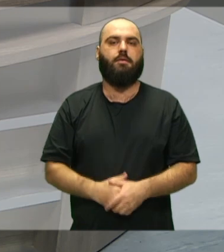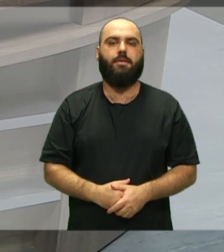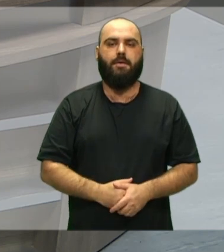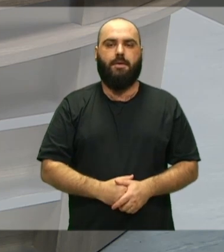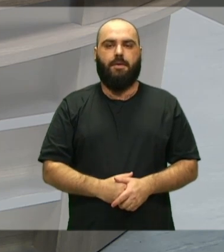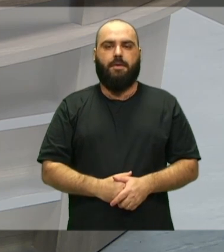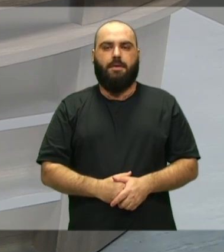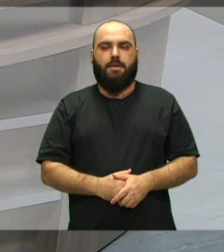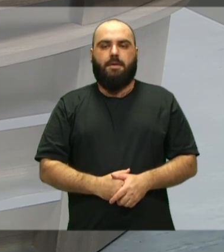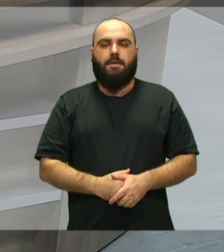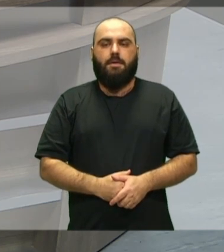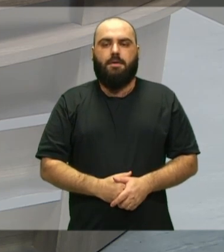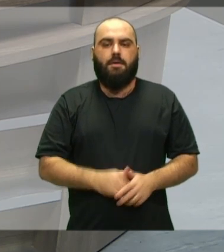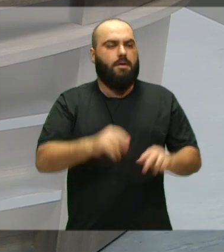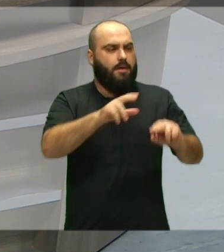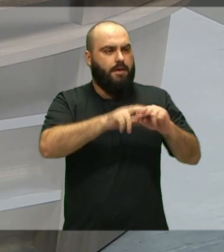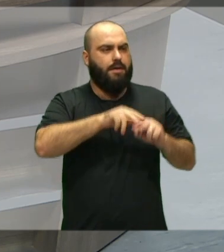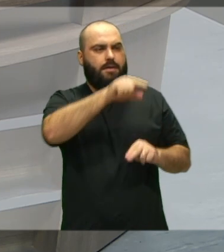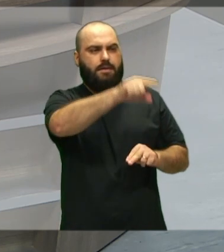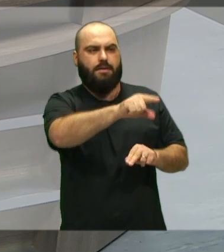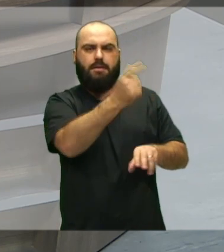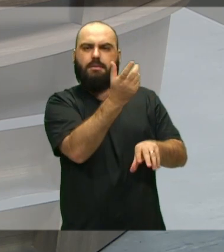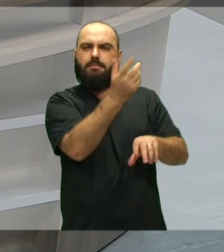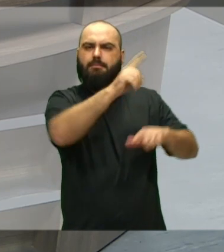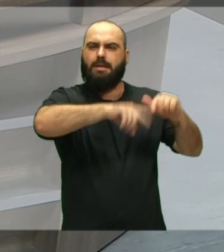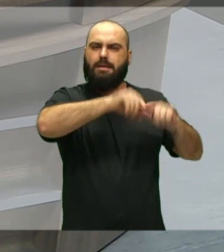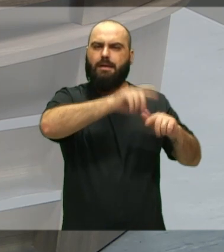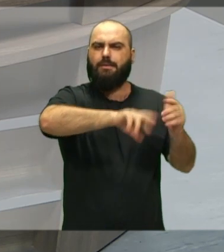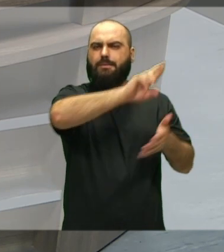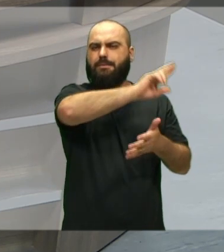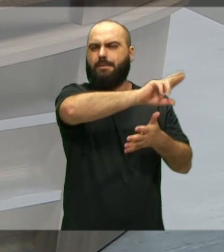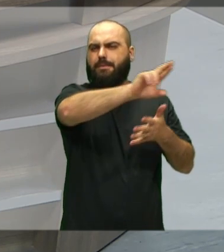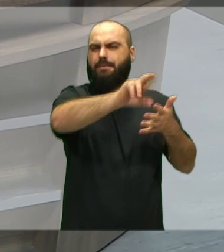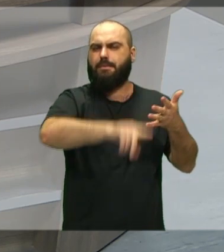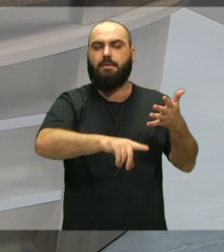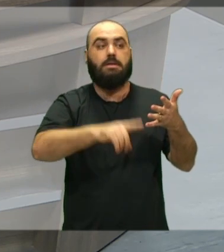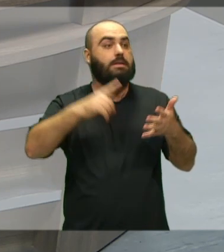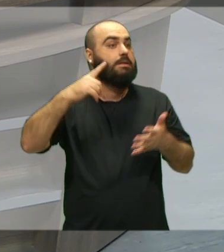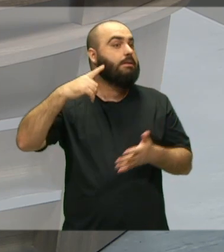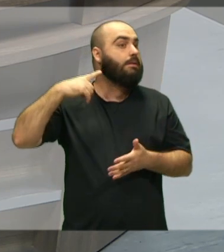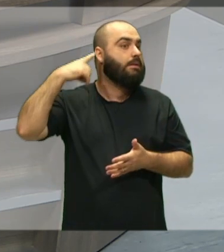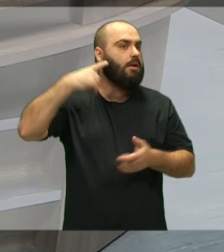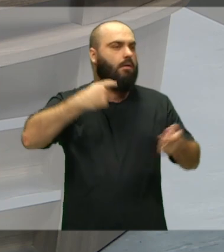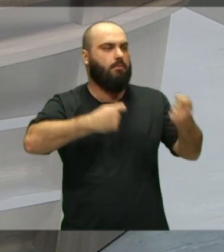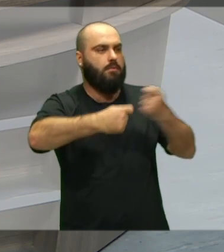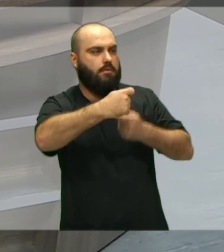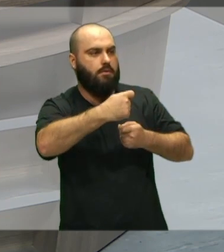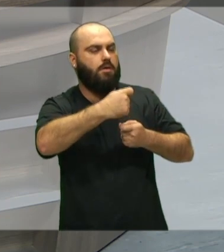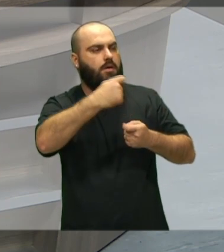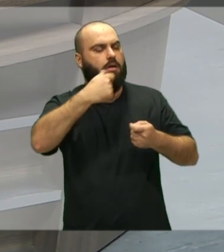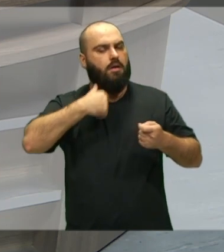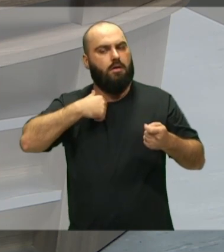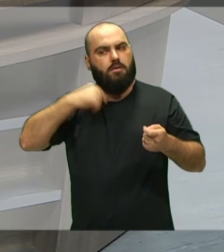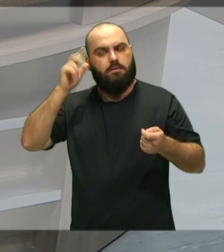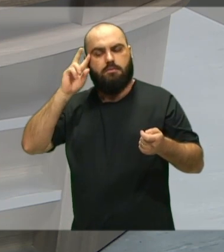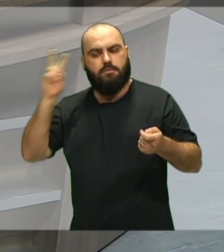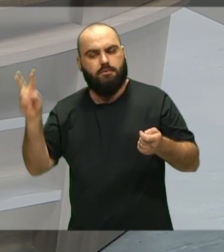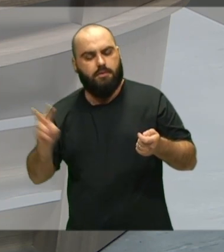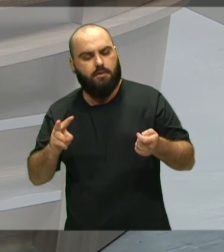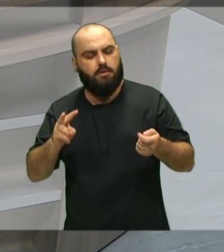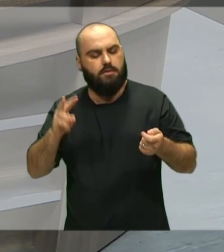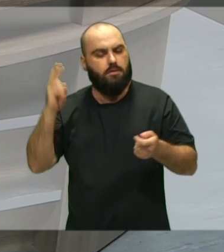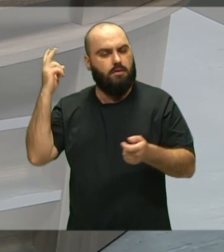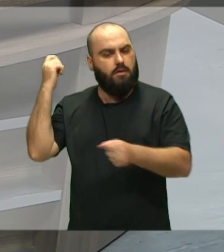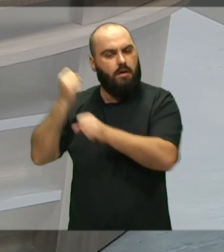materiais, nesse arcabouço que a gente fez do direito administrativo, quando a gente foi ver durante todo o ano que eu lecionei, eu já tinha um bom